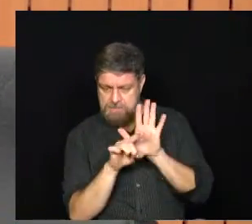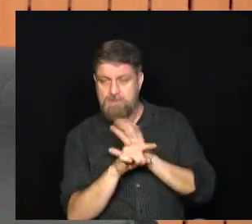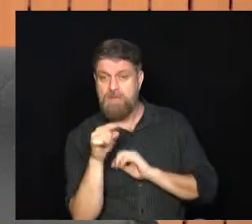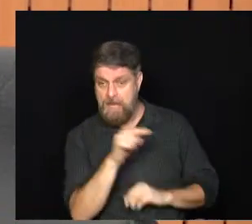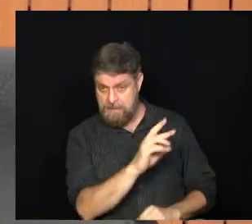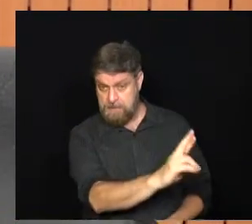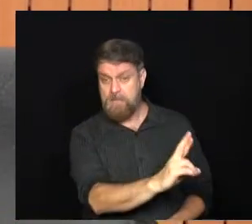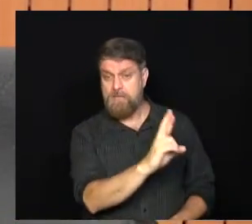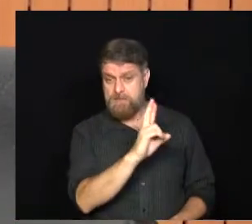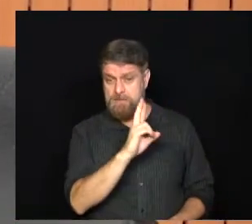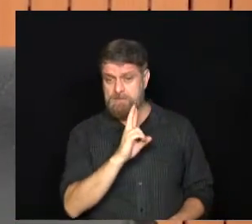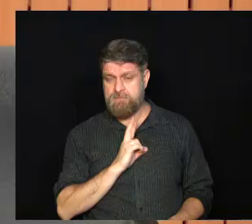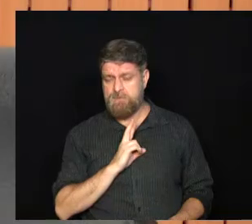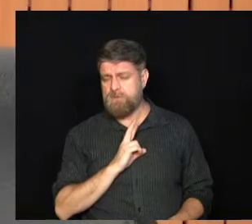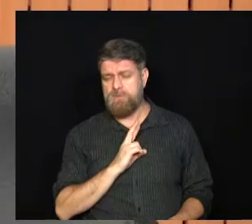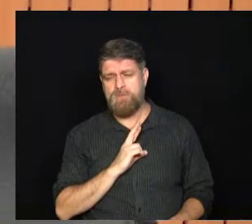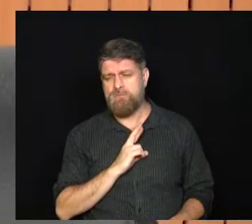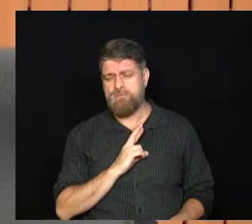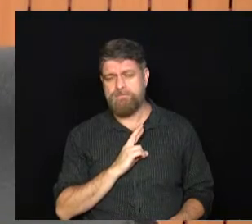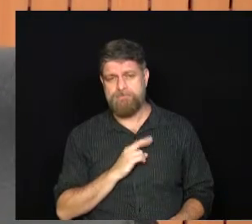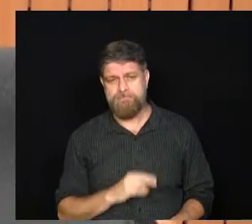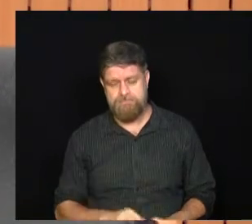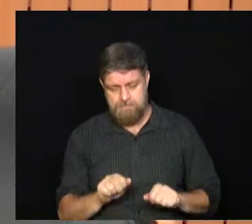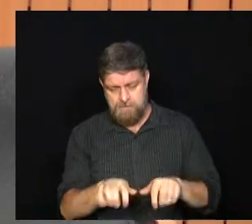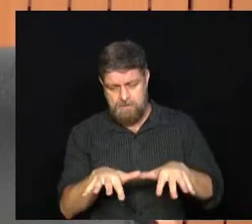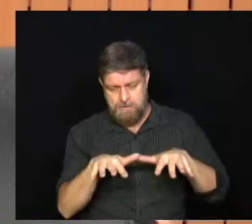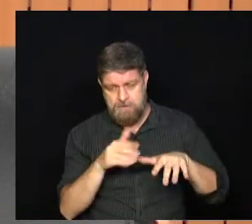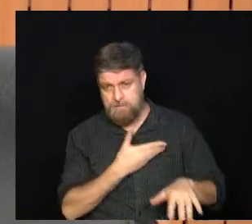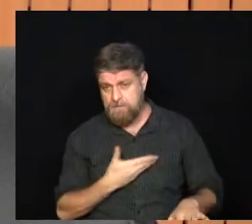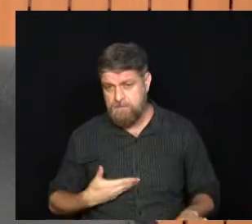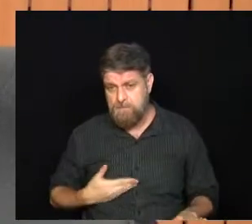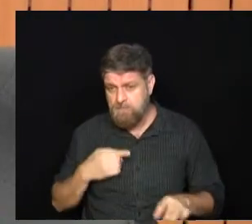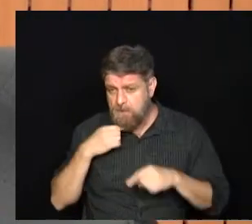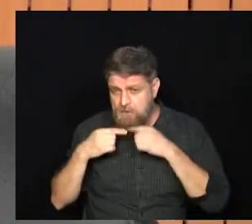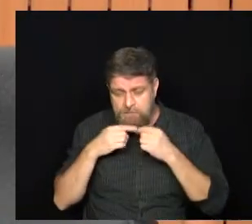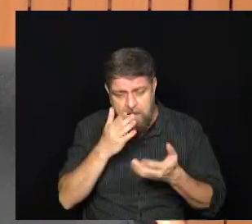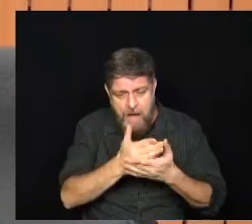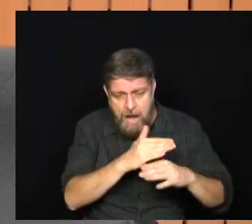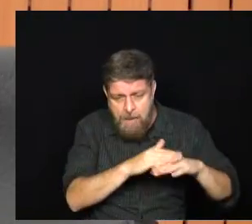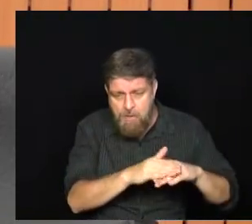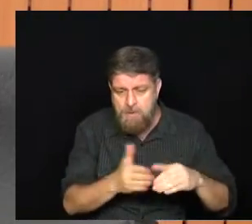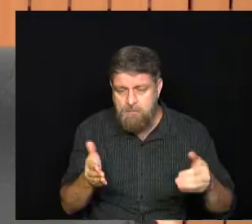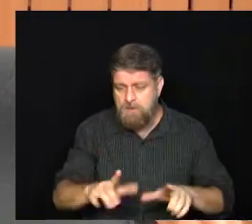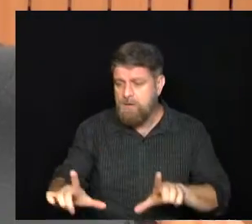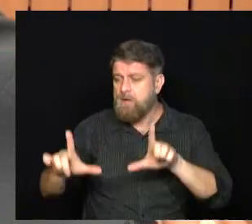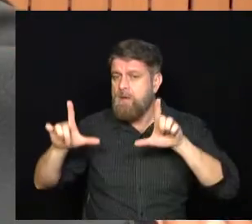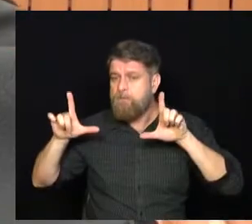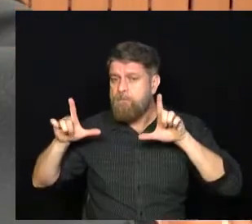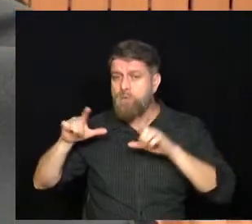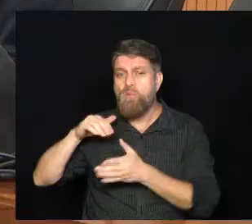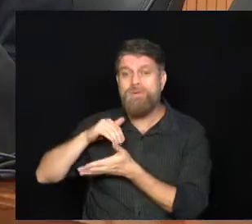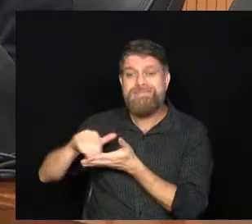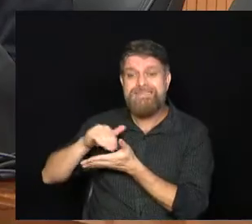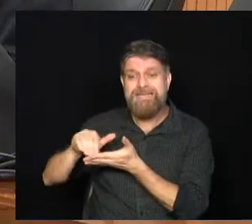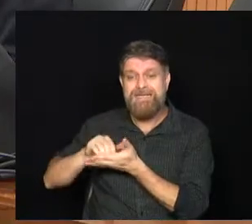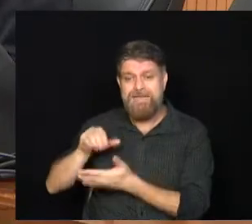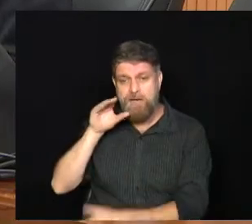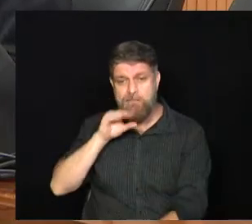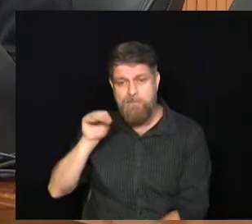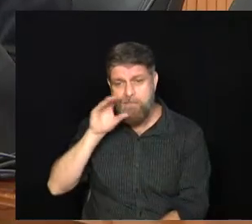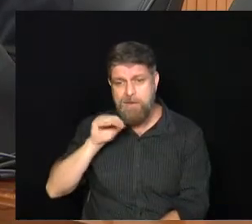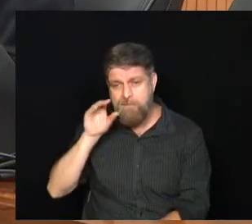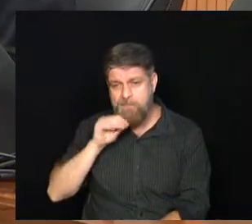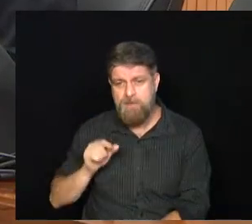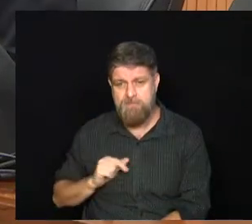população nessa audiência. E, então, já que o senhor acabou de chegar, vamos passar a palavra para o senhor secretário, para que ele possa dar algum esclarecimento